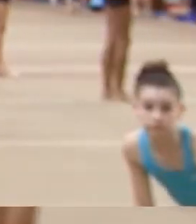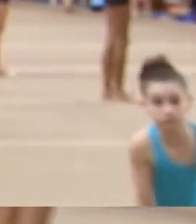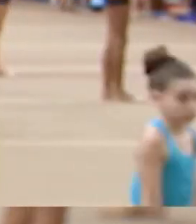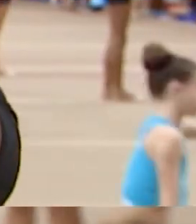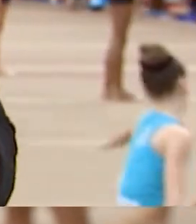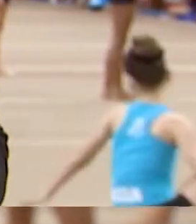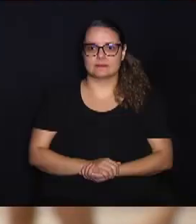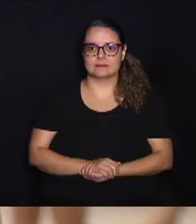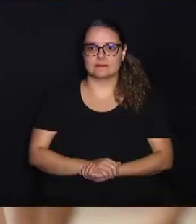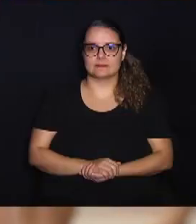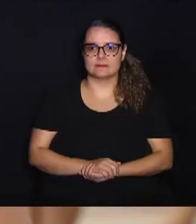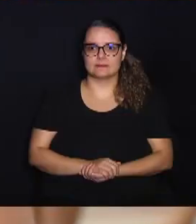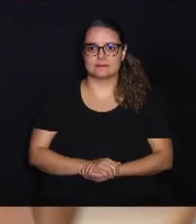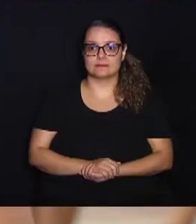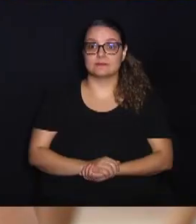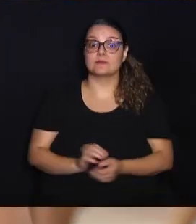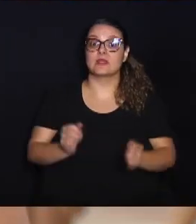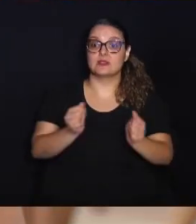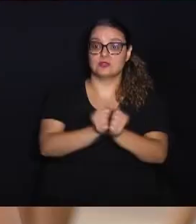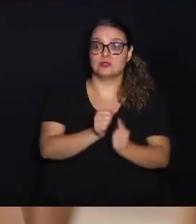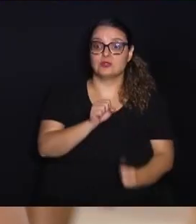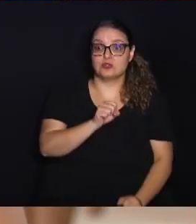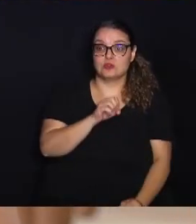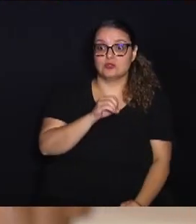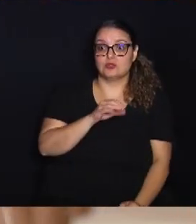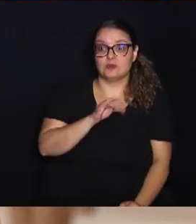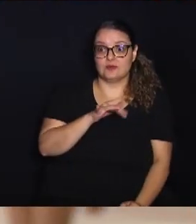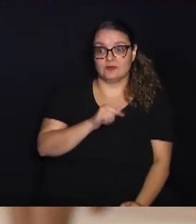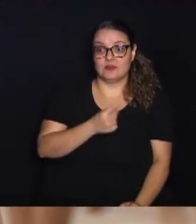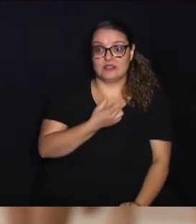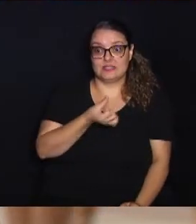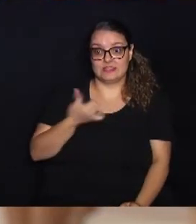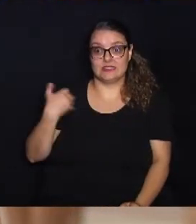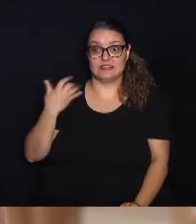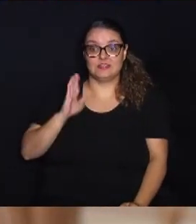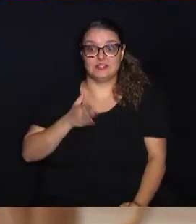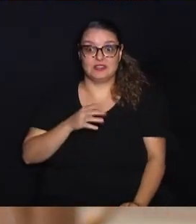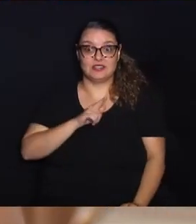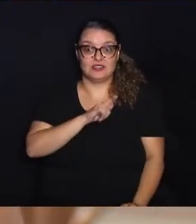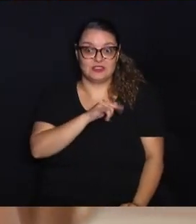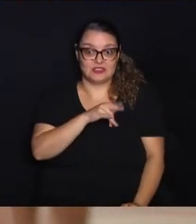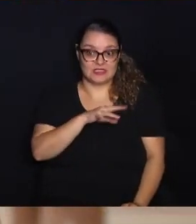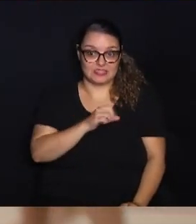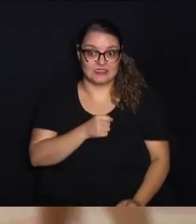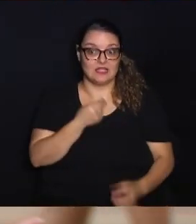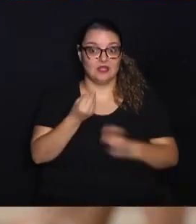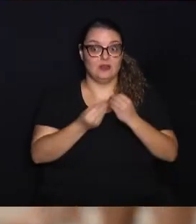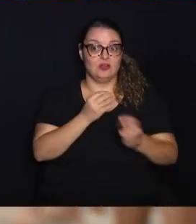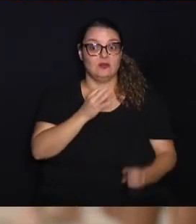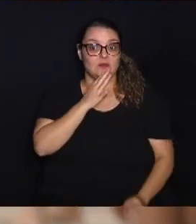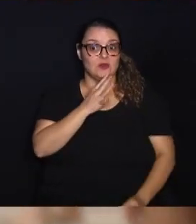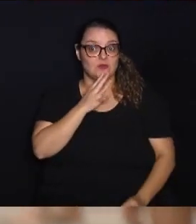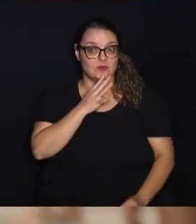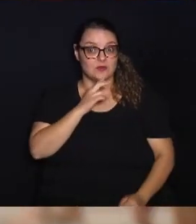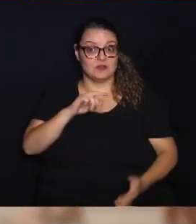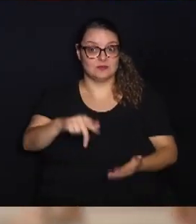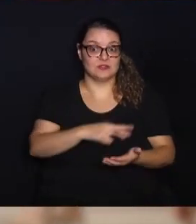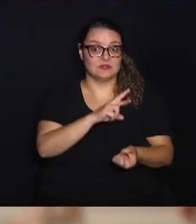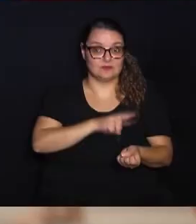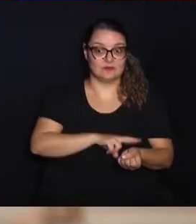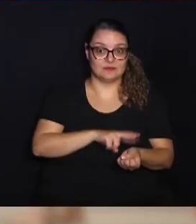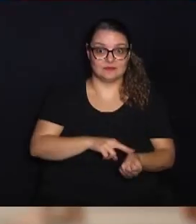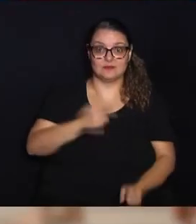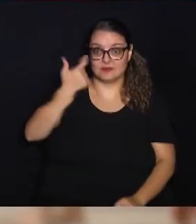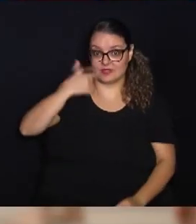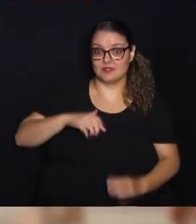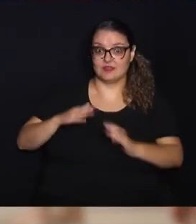Minas Gerais e minha prima ela fazia ginástica artística. E eu sempre via ela postando as coisas, eu sempre quis fazer. Aí quando eu mudei aqui para Campinas, eu comecei a fazer